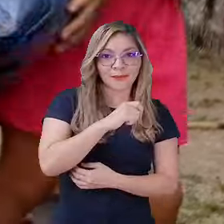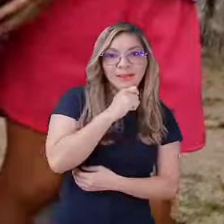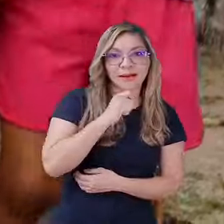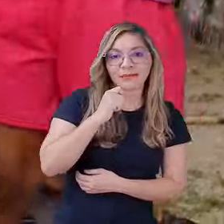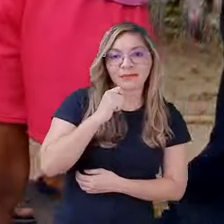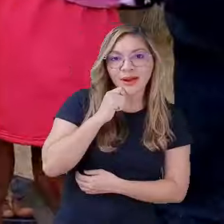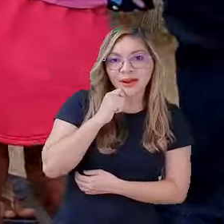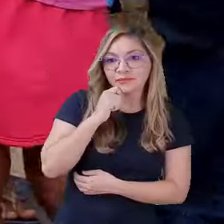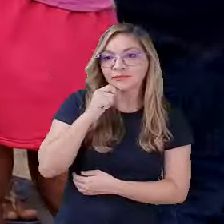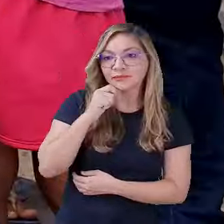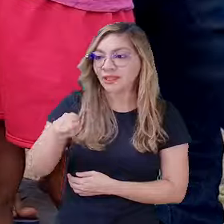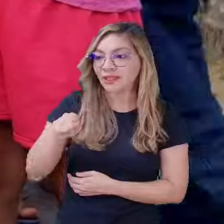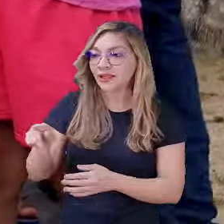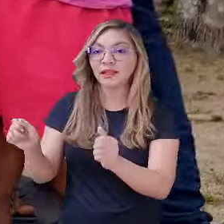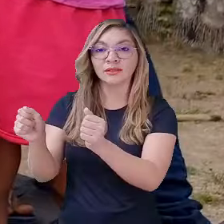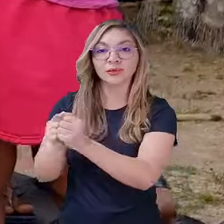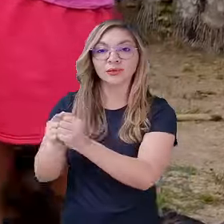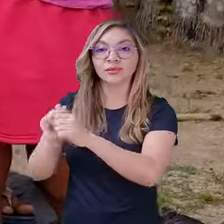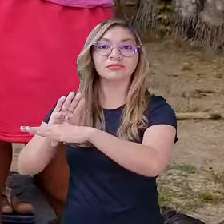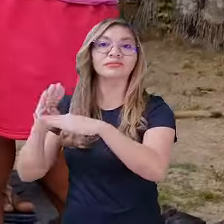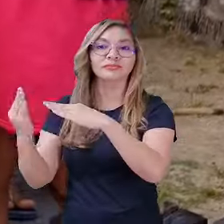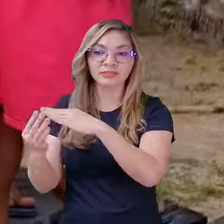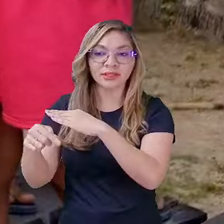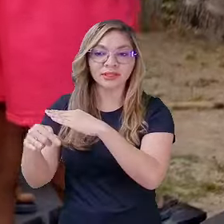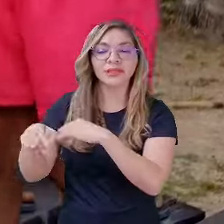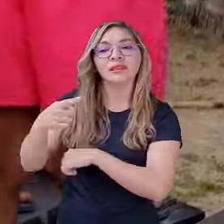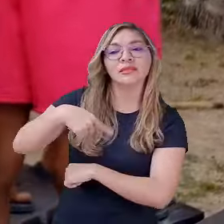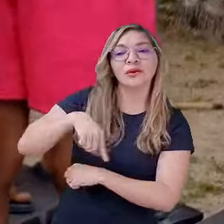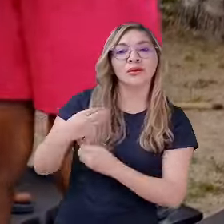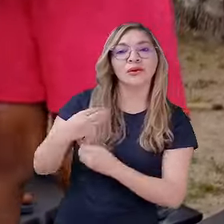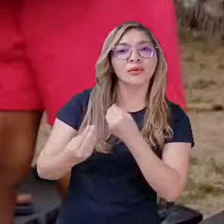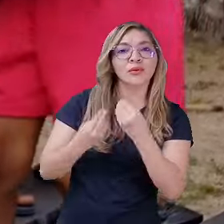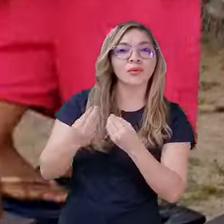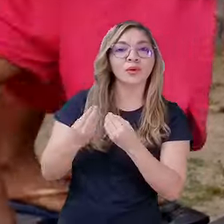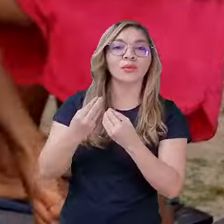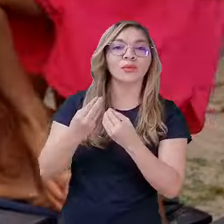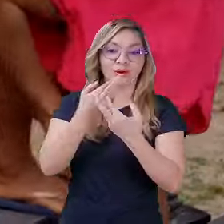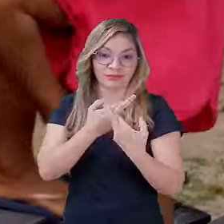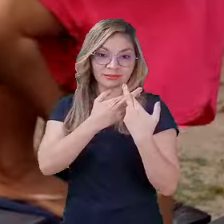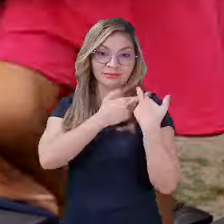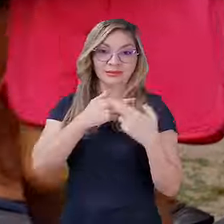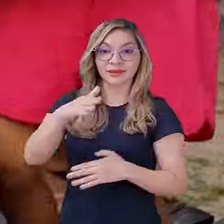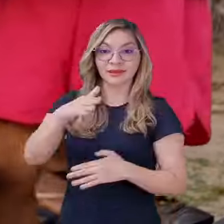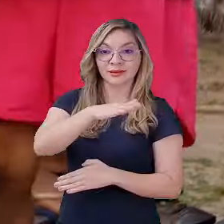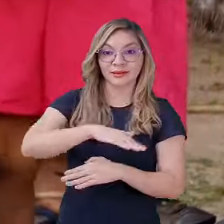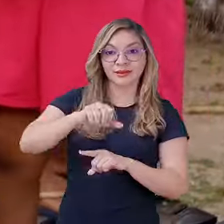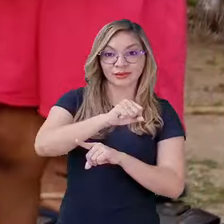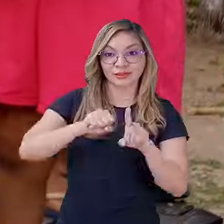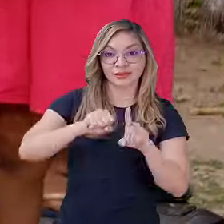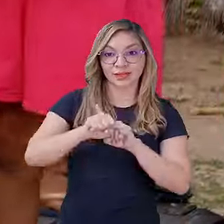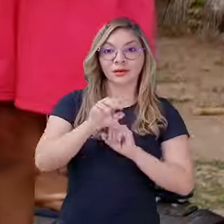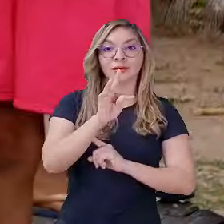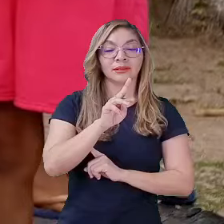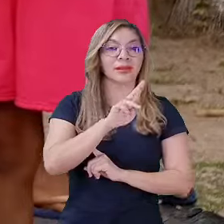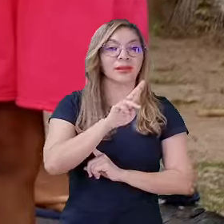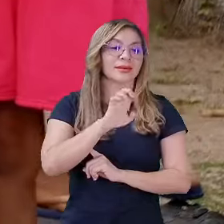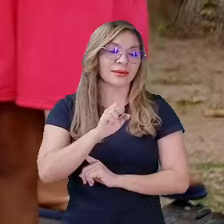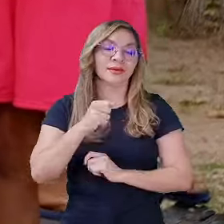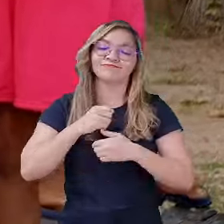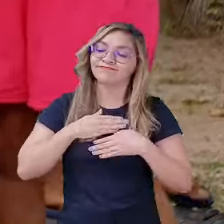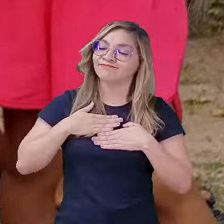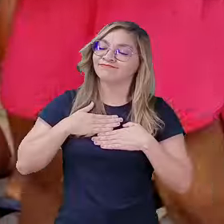parte do arquipélago do Bailique. Então, nós estamos aqui cumprindo a função social do TRE e é um prazer ter conhecido